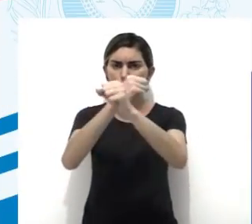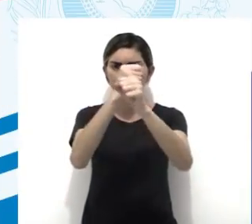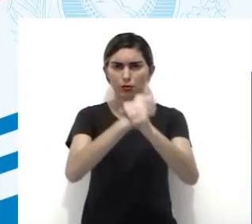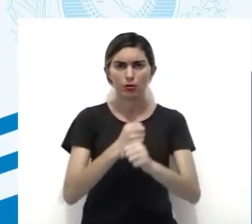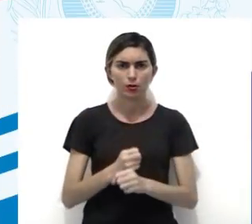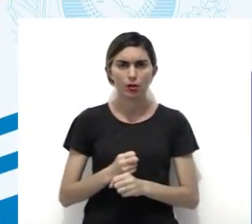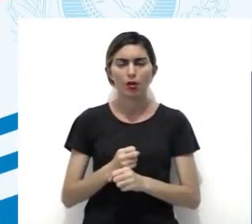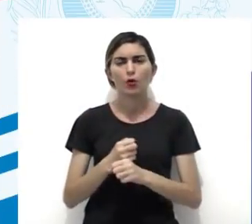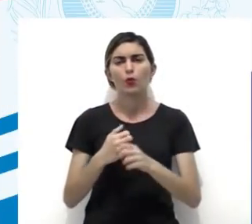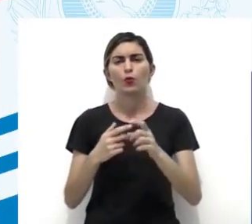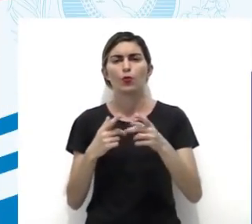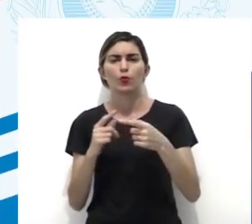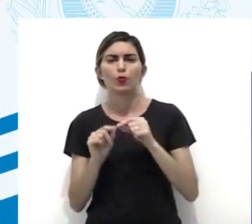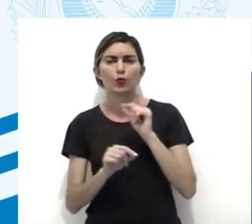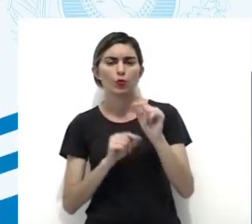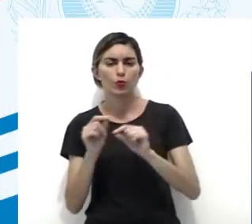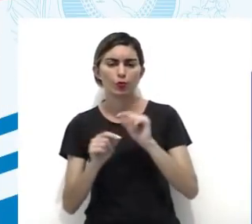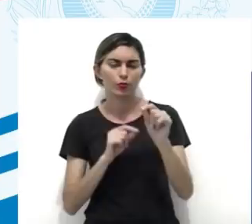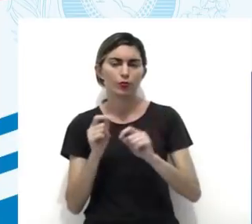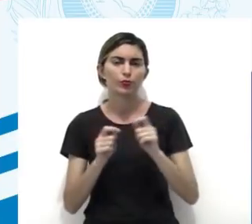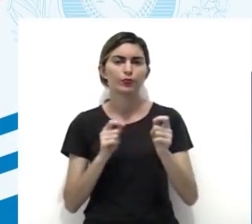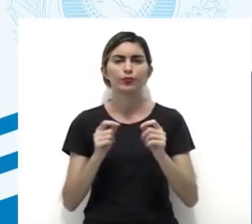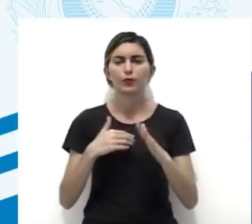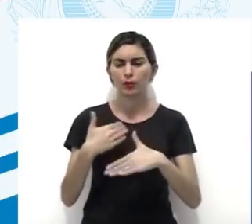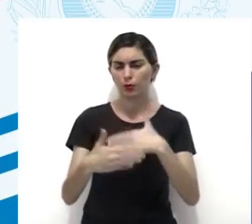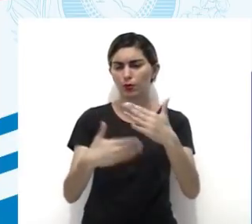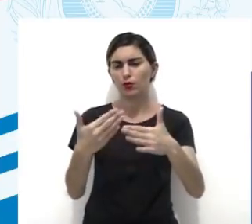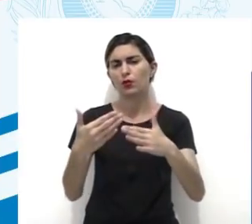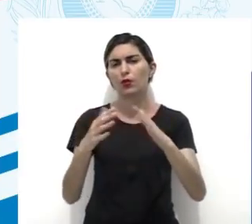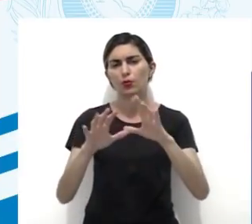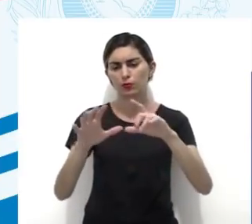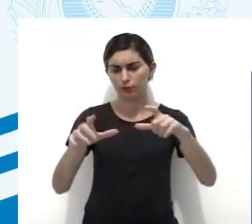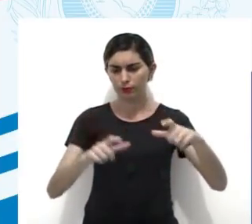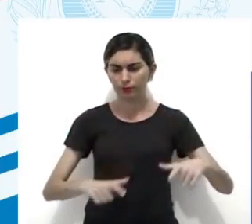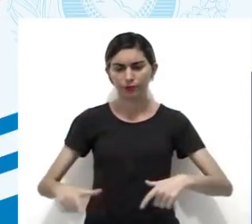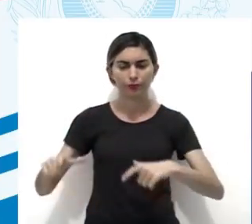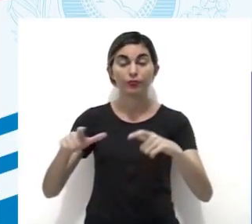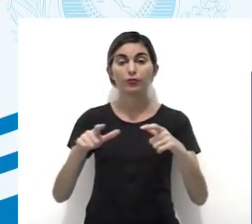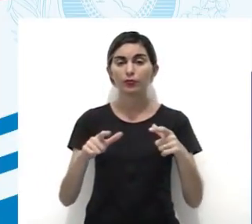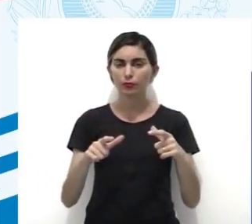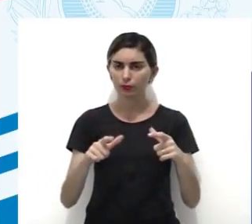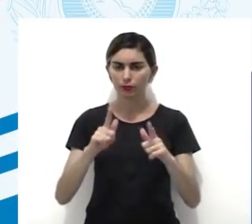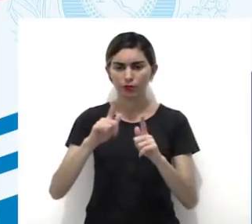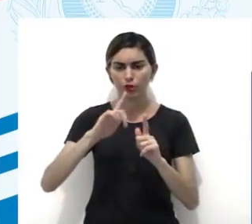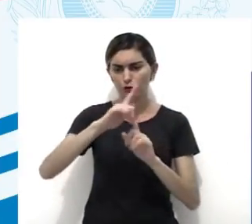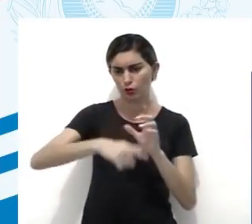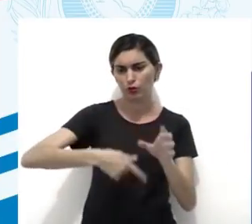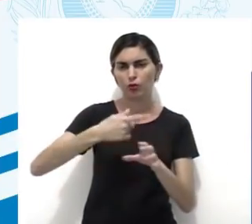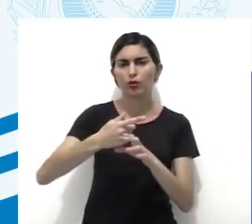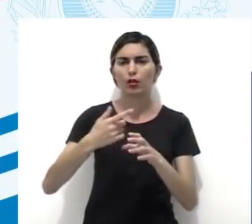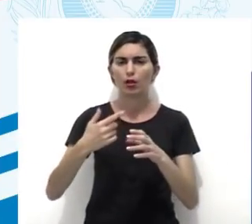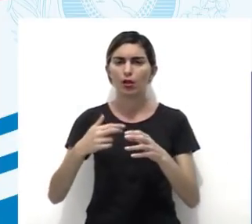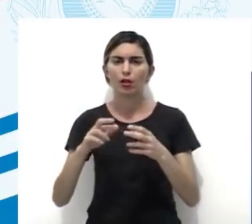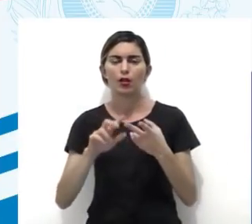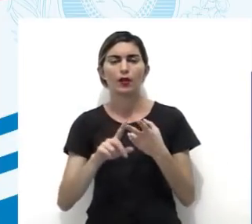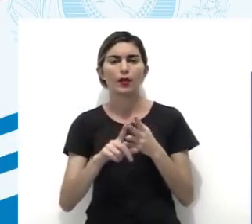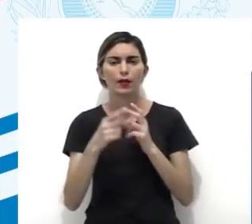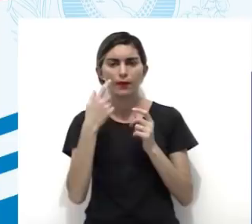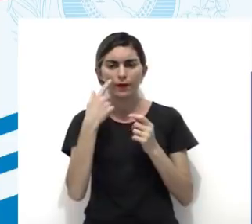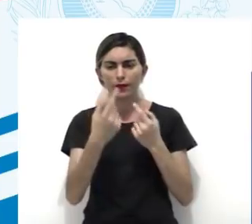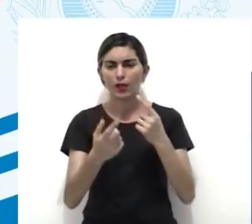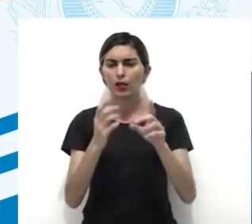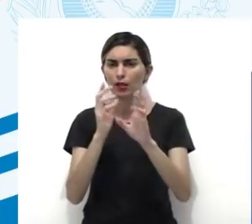são rugosidades que estão impressas no espaço geográfico, né? E essas rugosidades elas